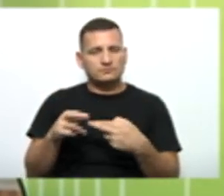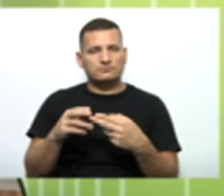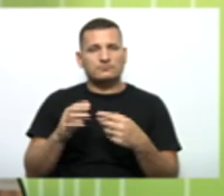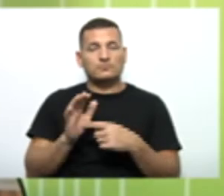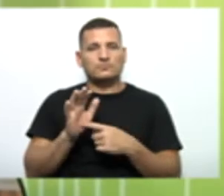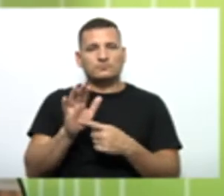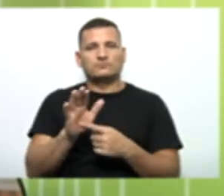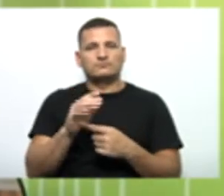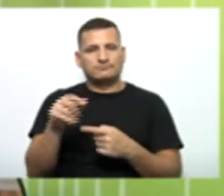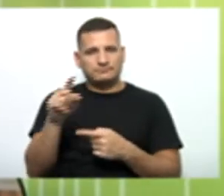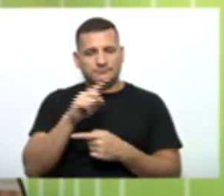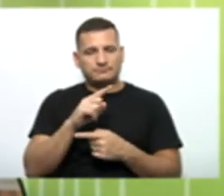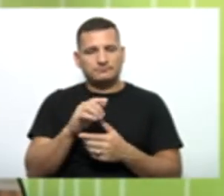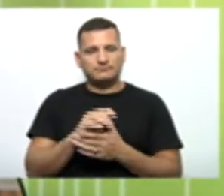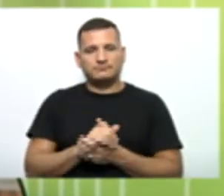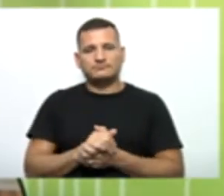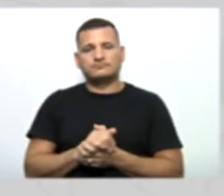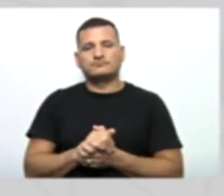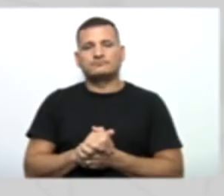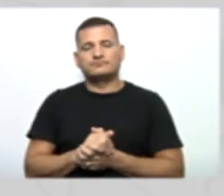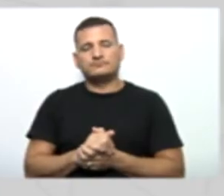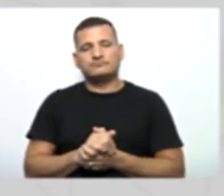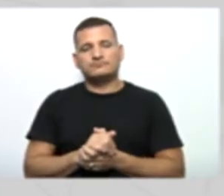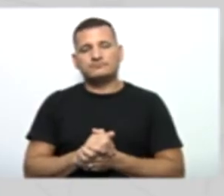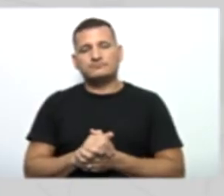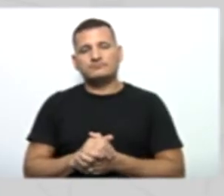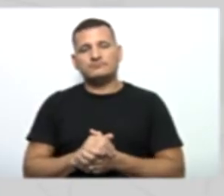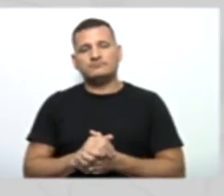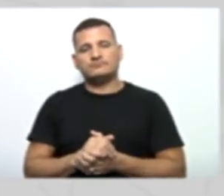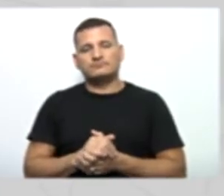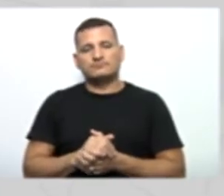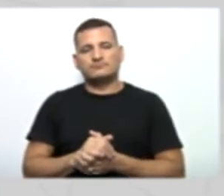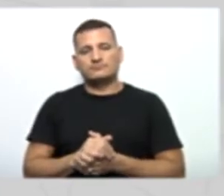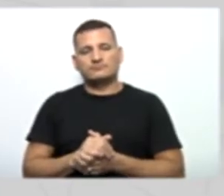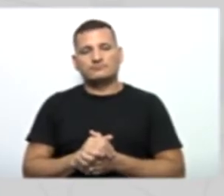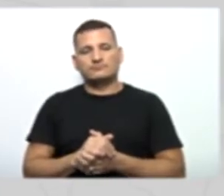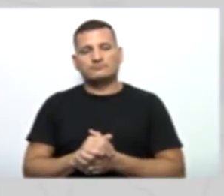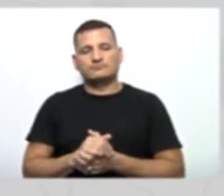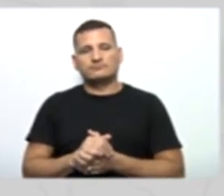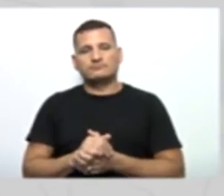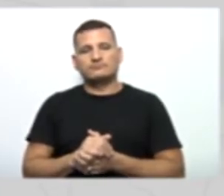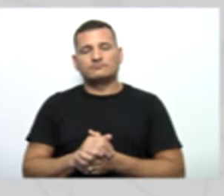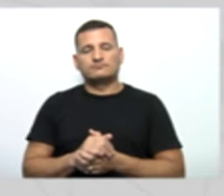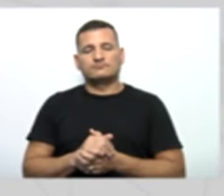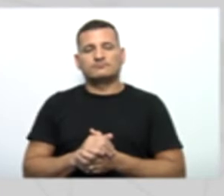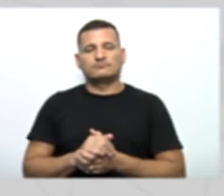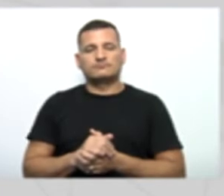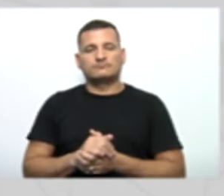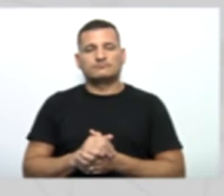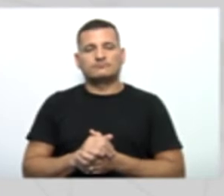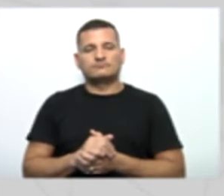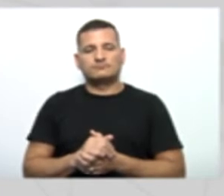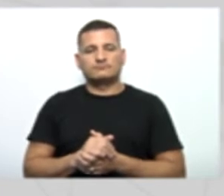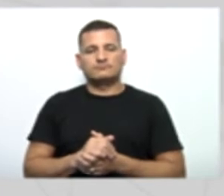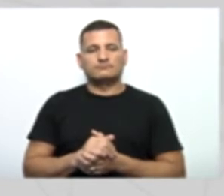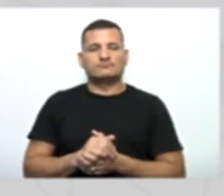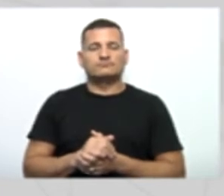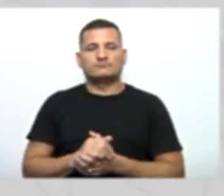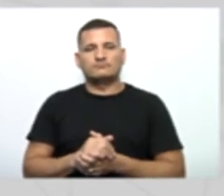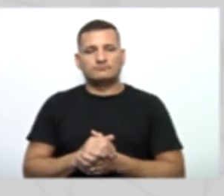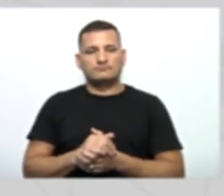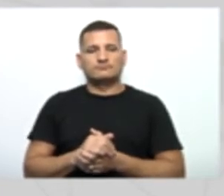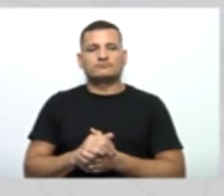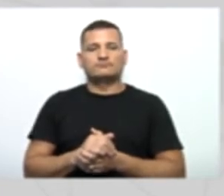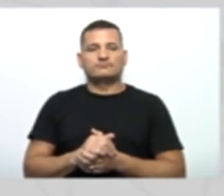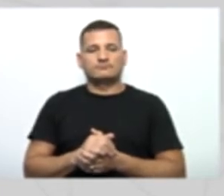começar a corrigir. Então vamos lá aqui, ó, gente, ó. Antes da gente ir para a atividade de percurso, nós estávamos fazendo o que, ó? Atividade em sala,